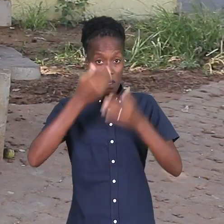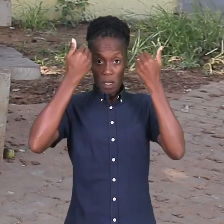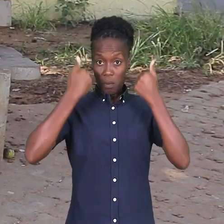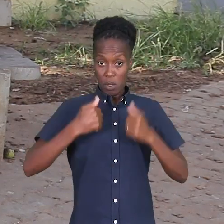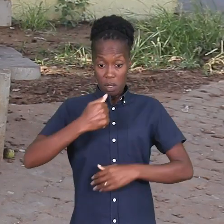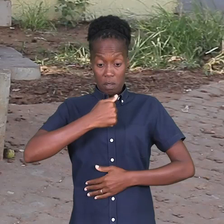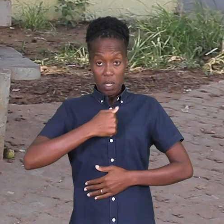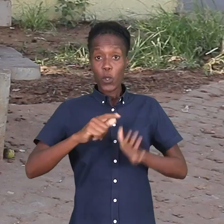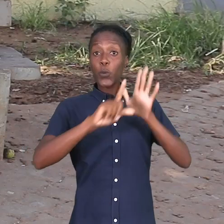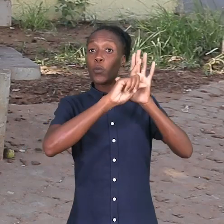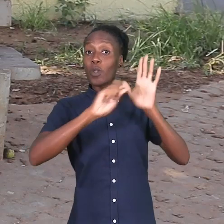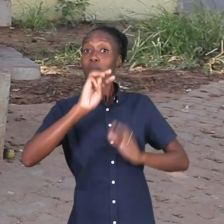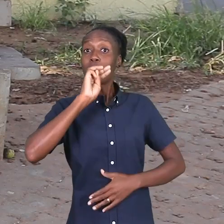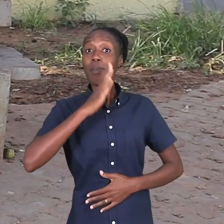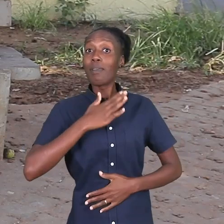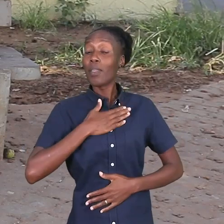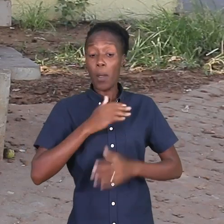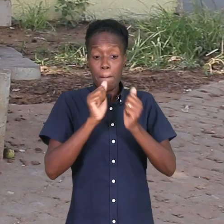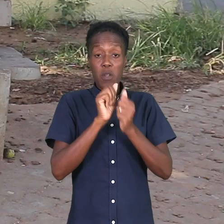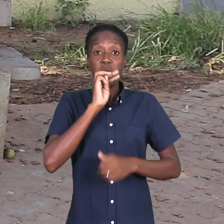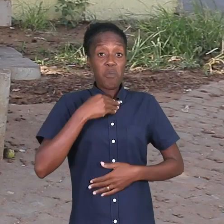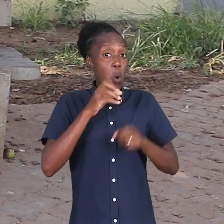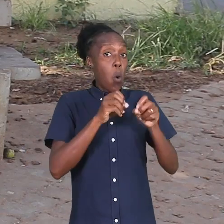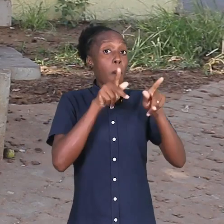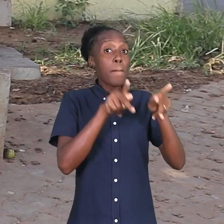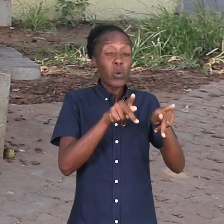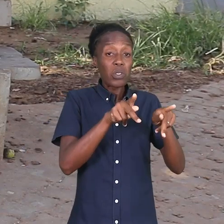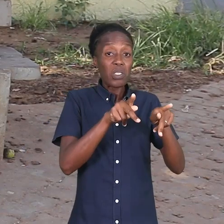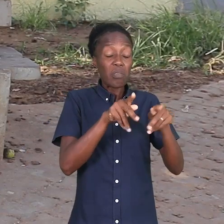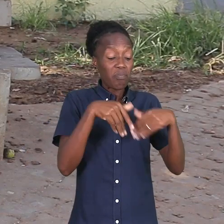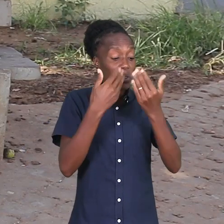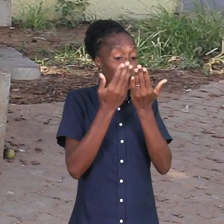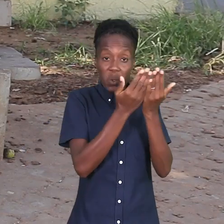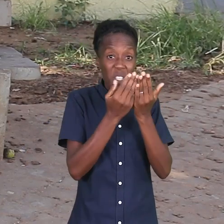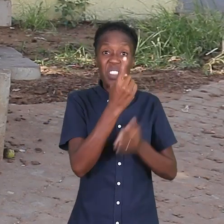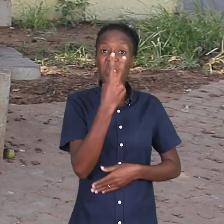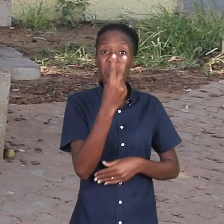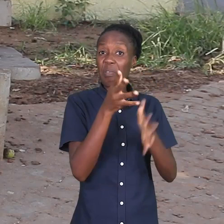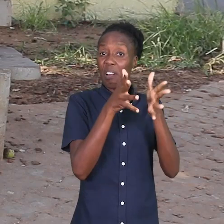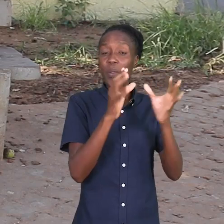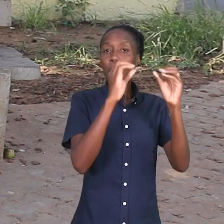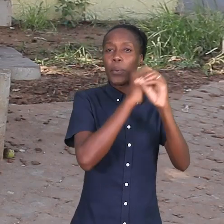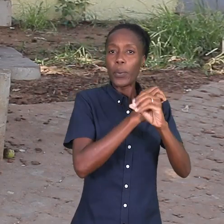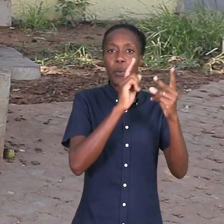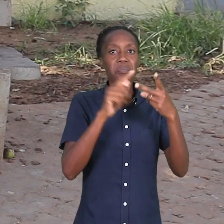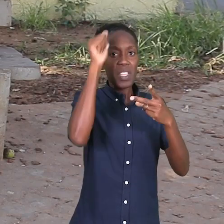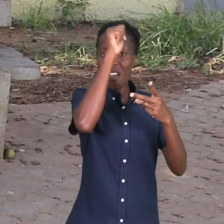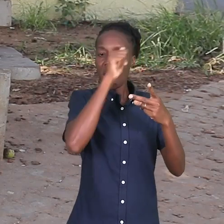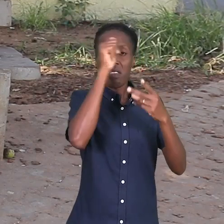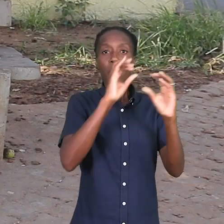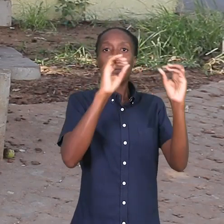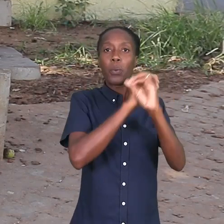exatamente isso. E eu, em particular, eu me espelho na minha mãe. Minha mãe não teve oportunidade